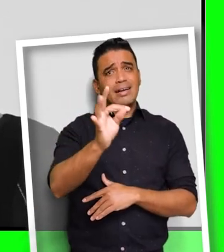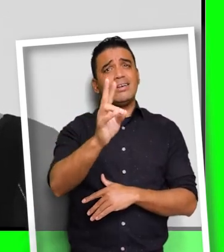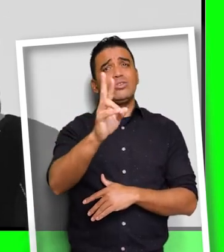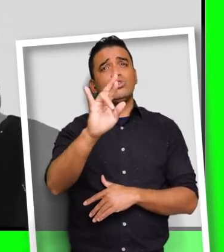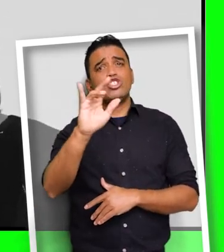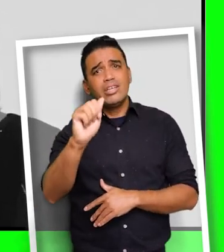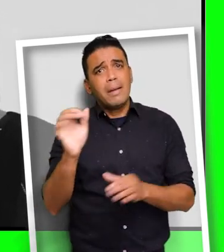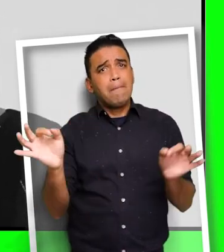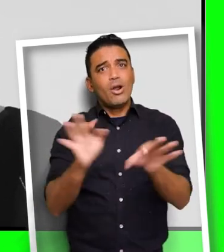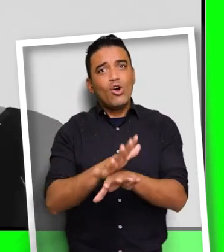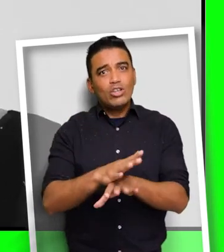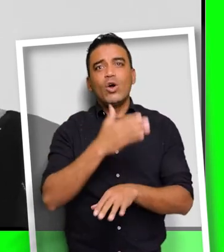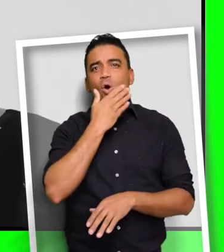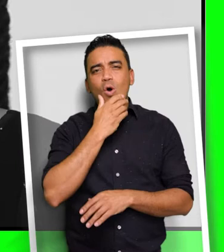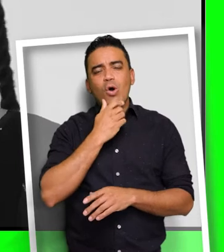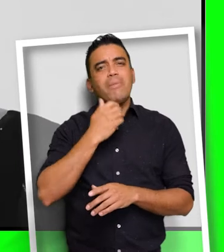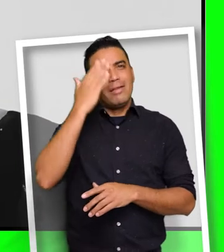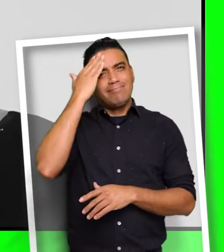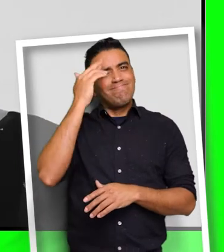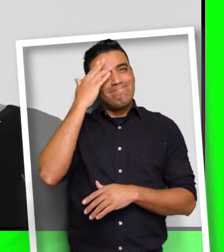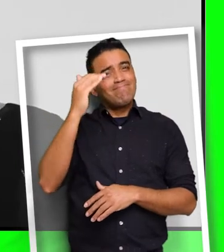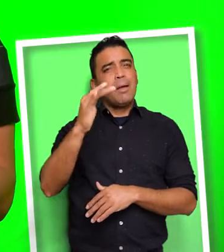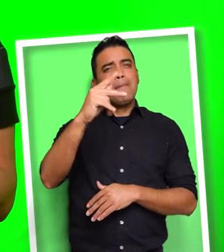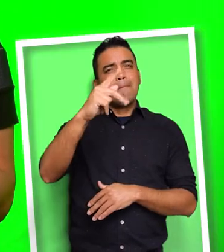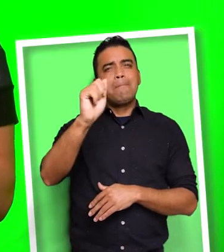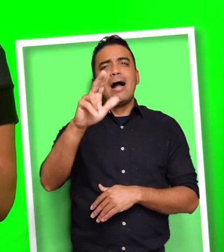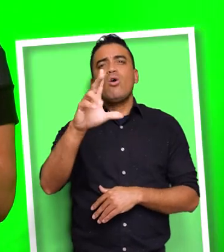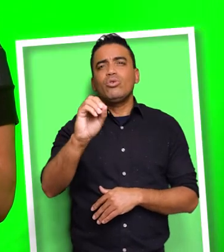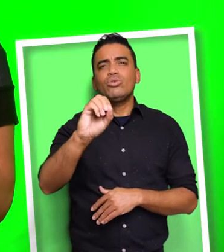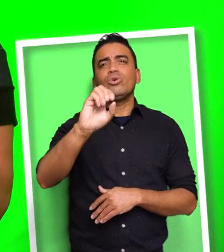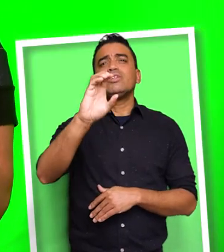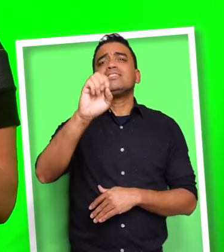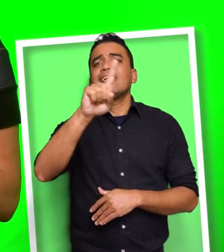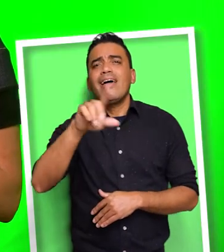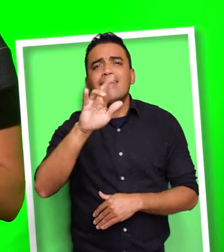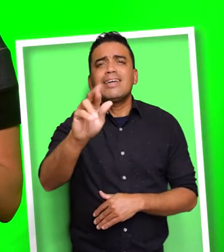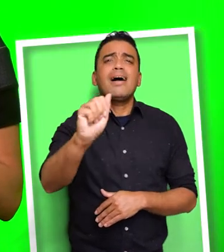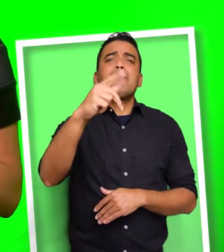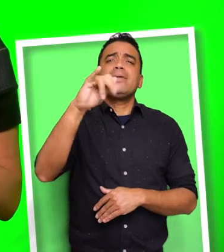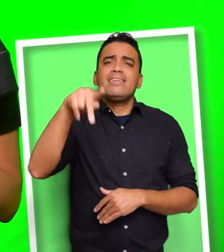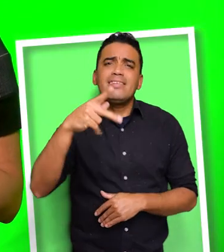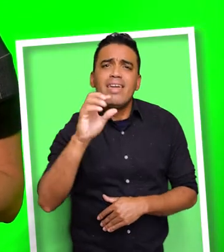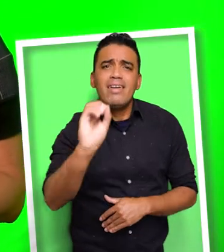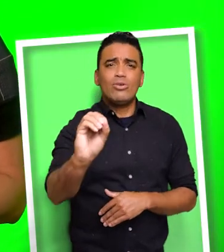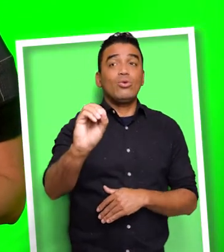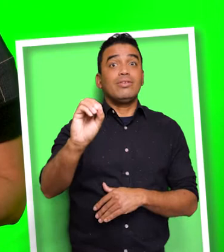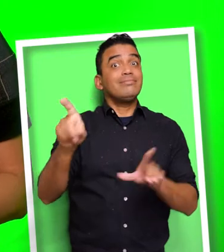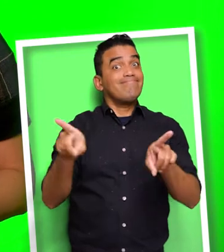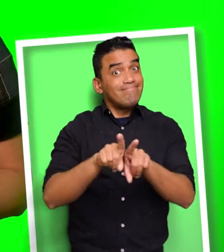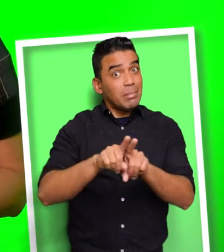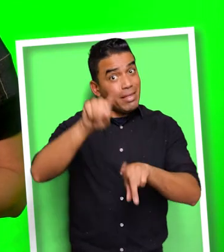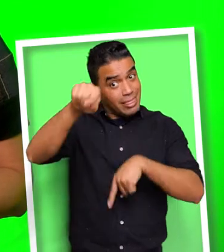era do Paulo César Pinheiro, com músicas do Paulinho. Na sequência, eu montei também, aí Maurício Tizumba me